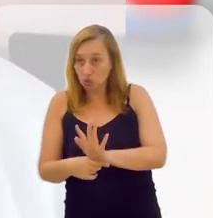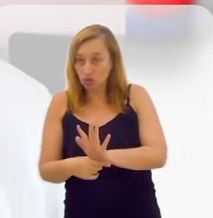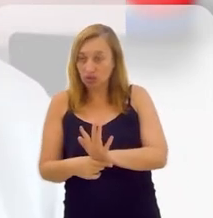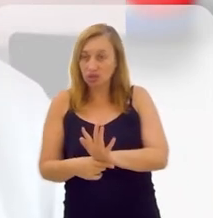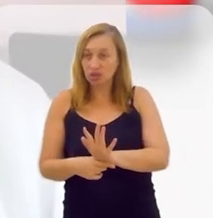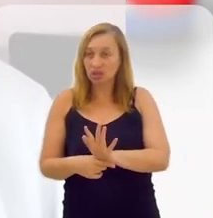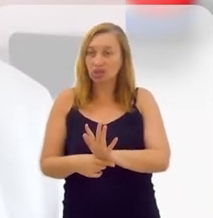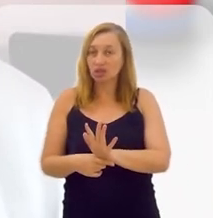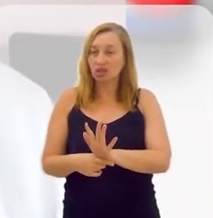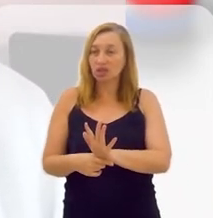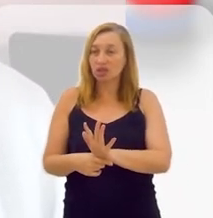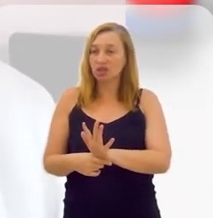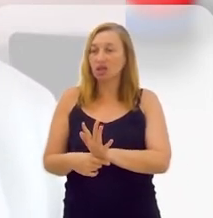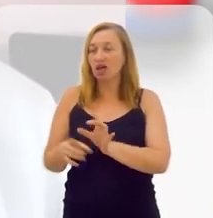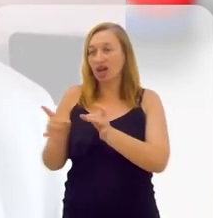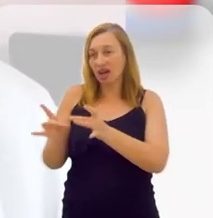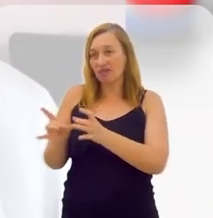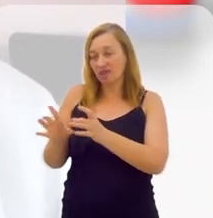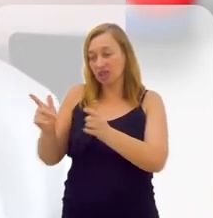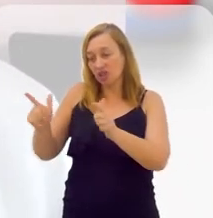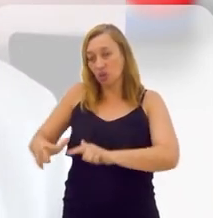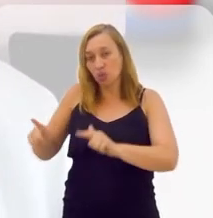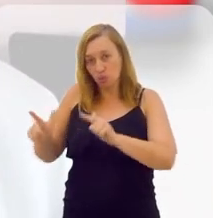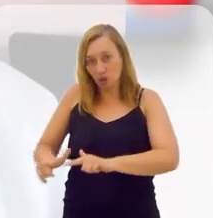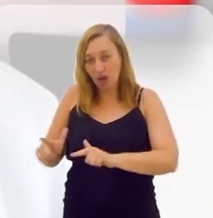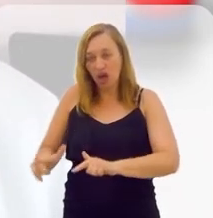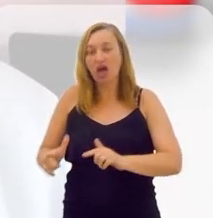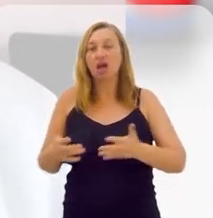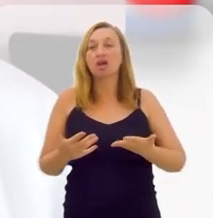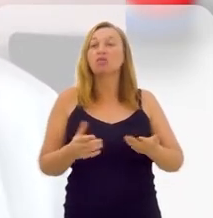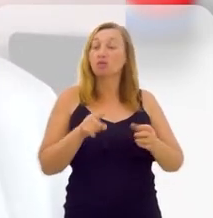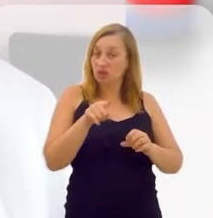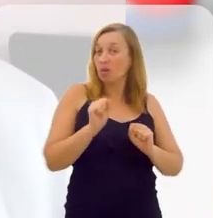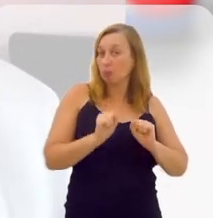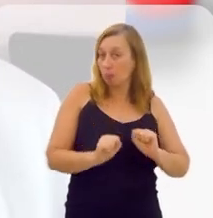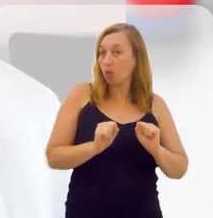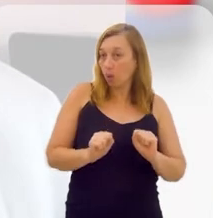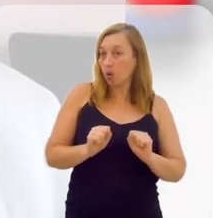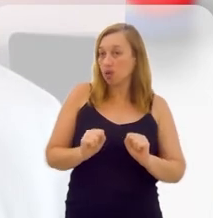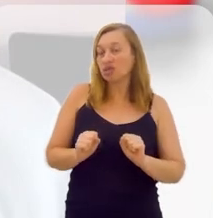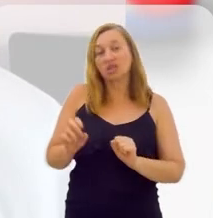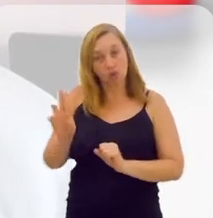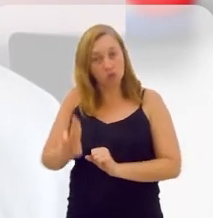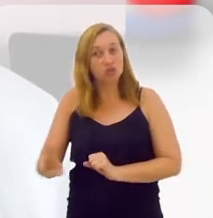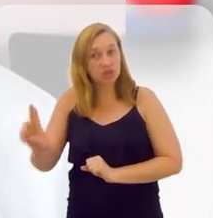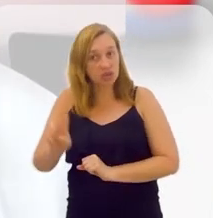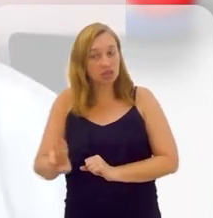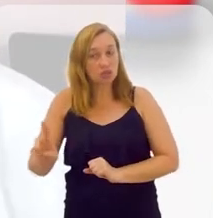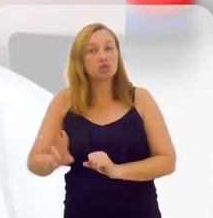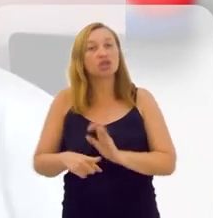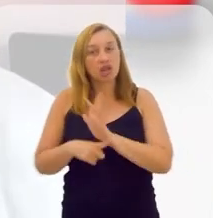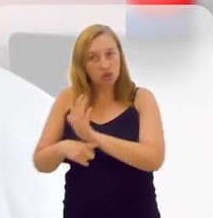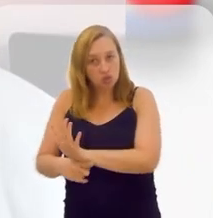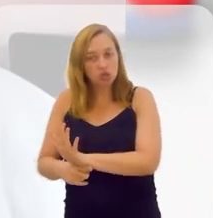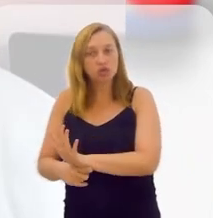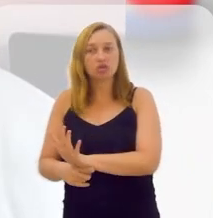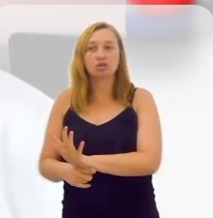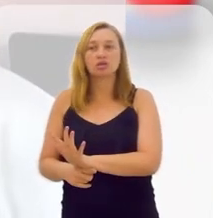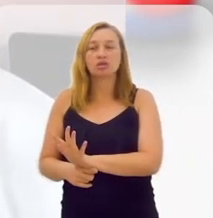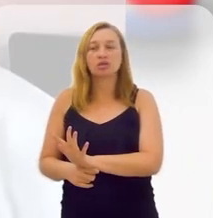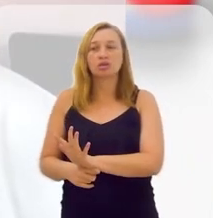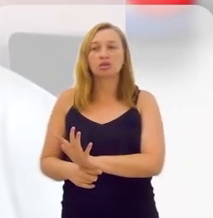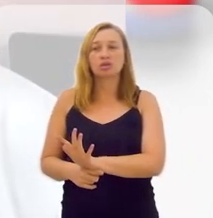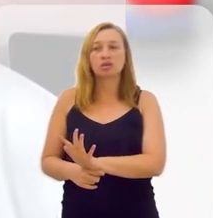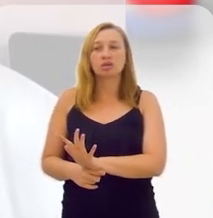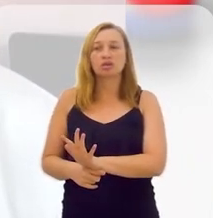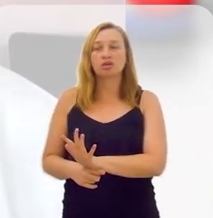ajudar o comércio local, né, de forma de que você pode estar consumindo e ajudando